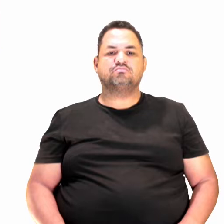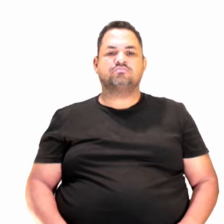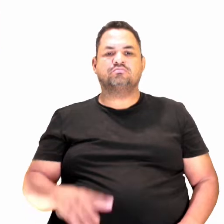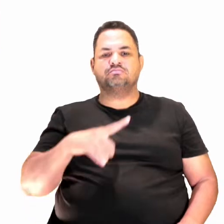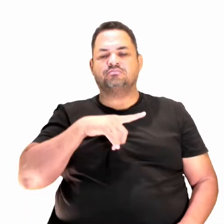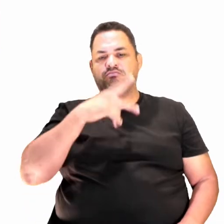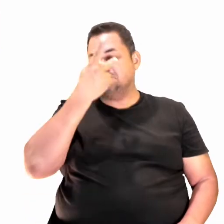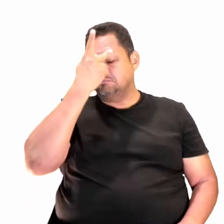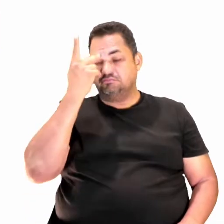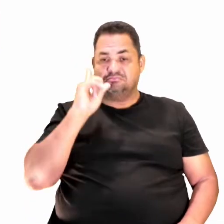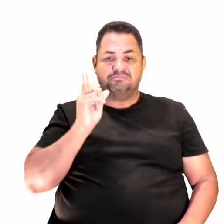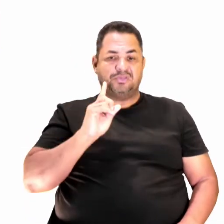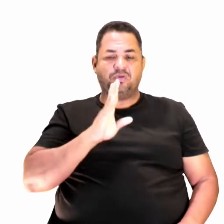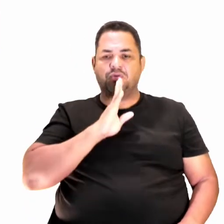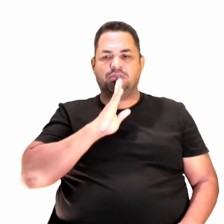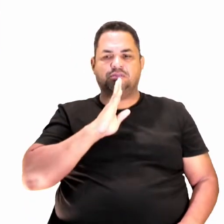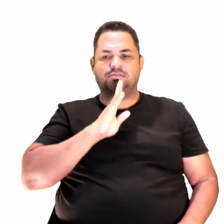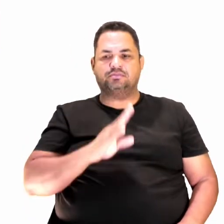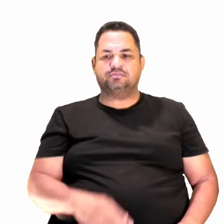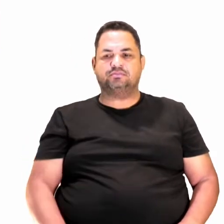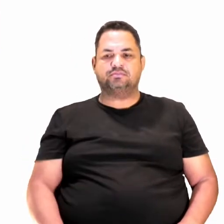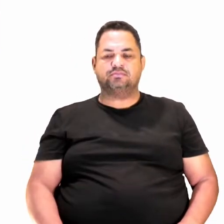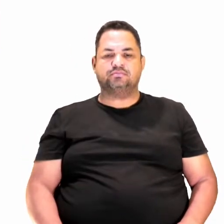vigorexia. Então vamos lá.